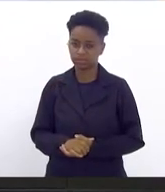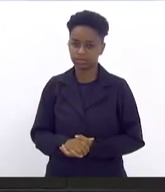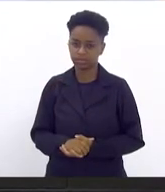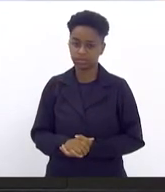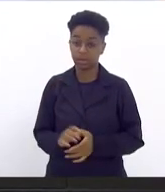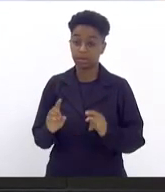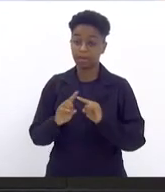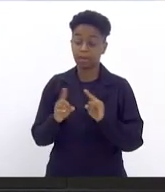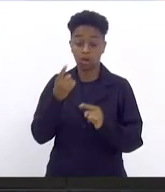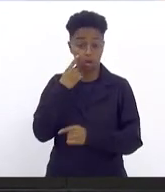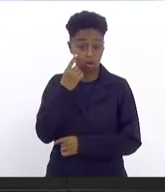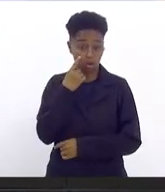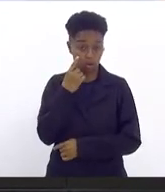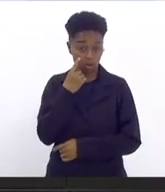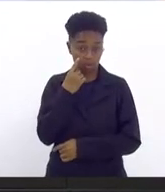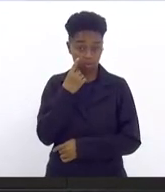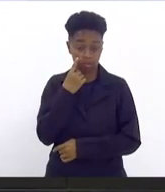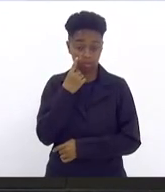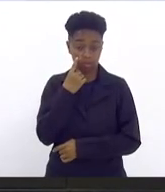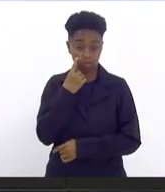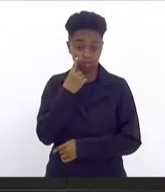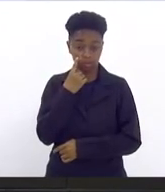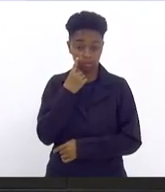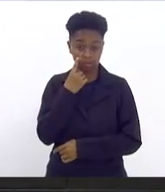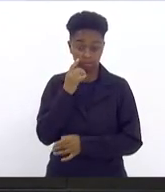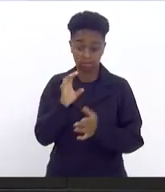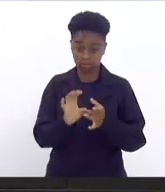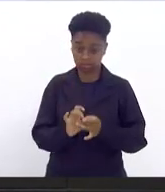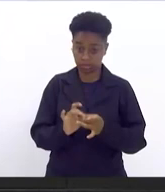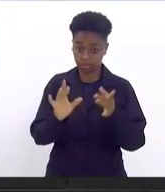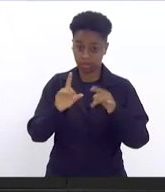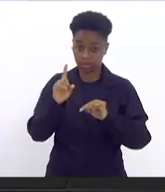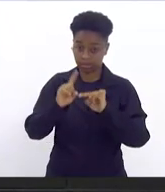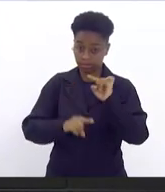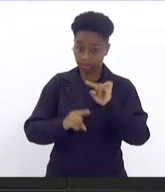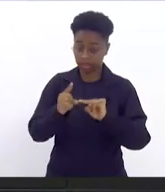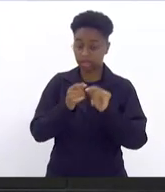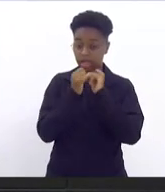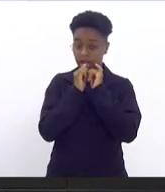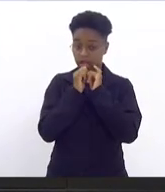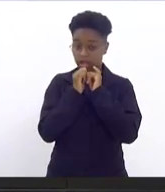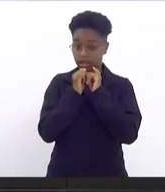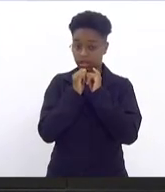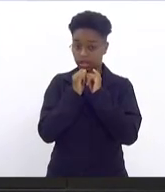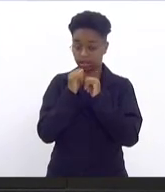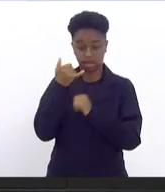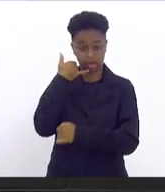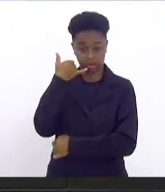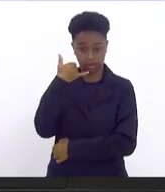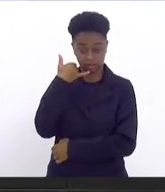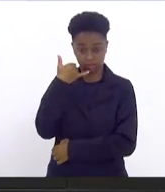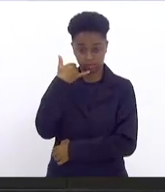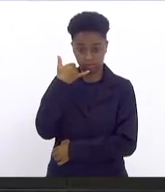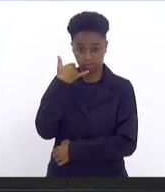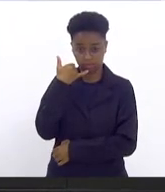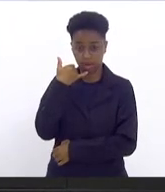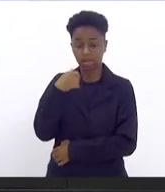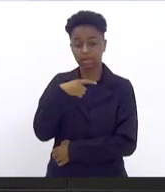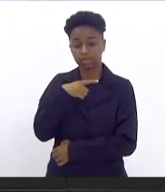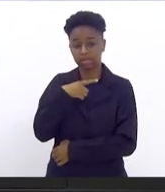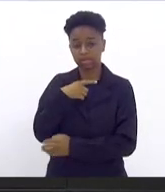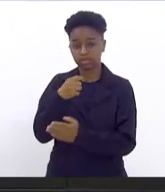mas ele fala, olha o seguinte. Olha o que ele fala. Ó. Verdade. Disponibilidade de equipamentos eletrônicos. O nome é ruim pra com cara.